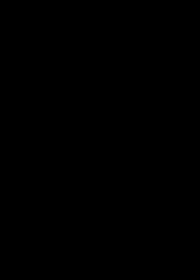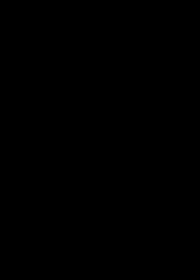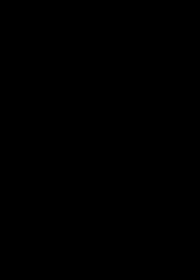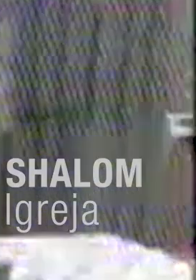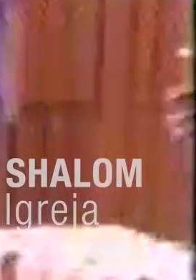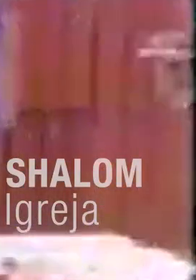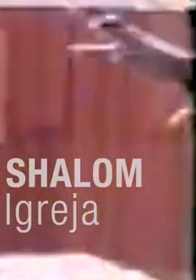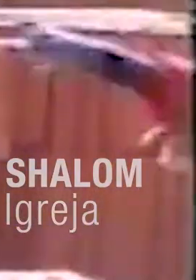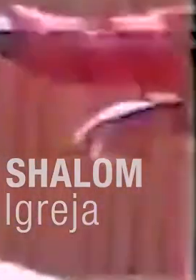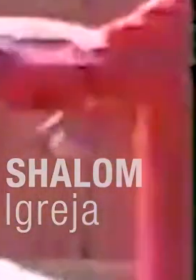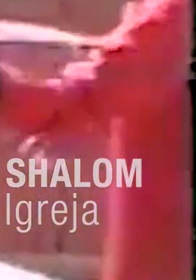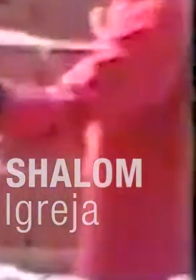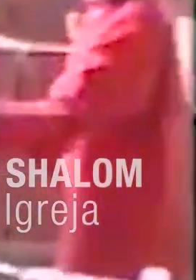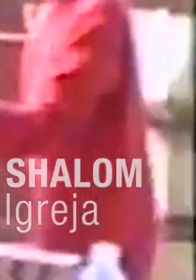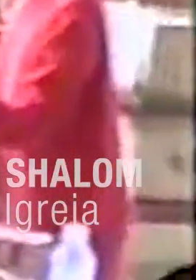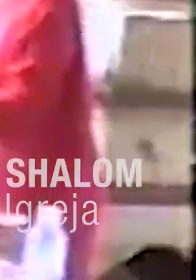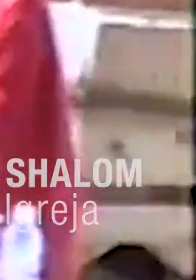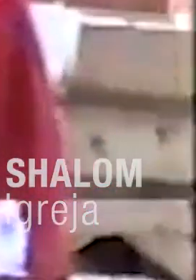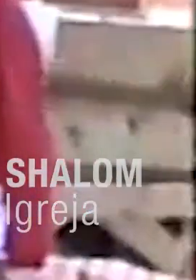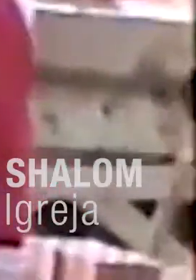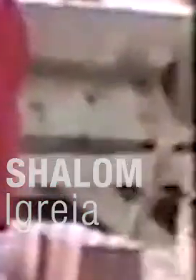né?